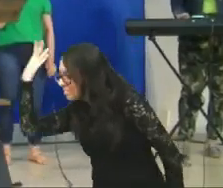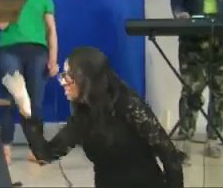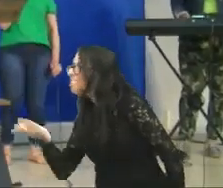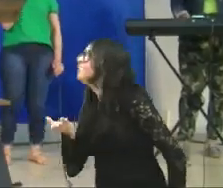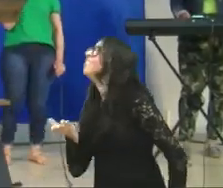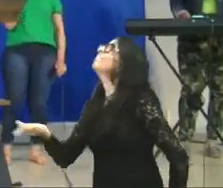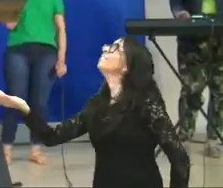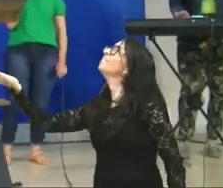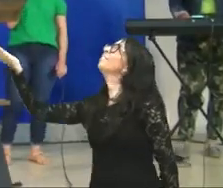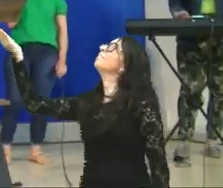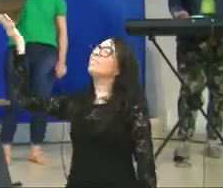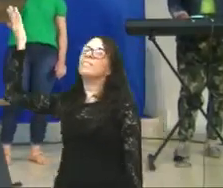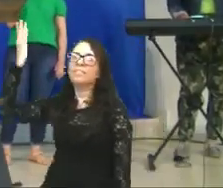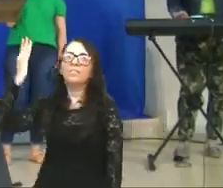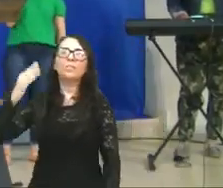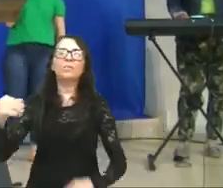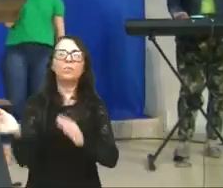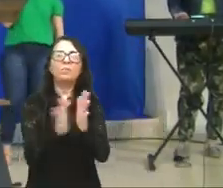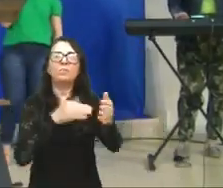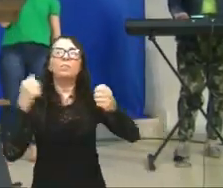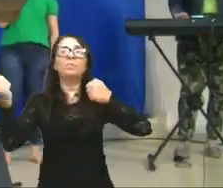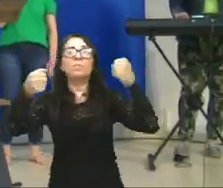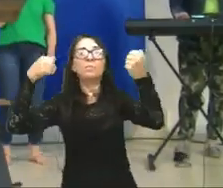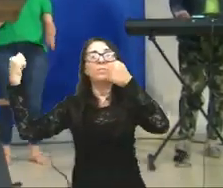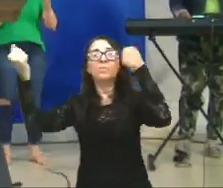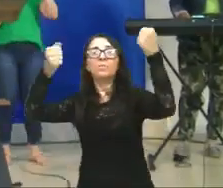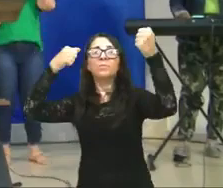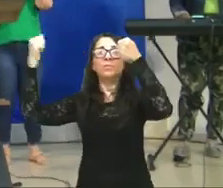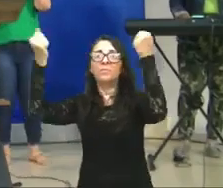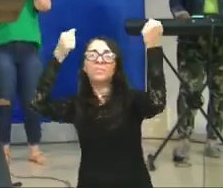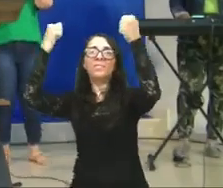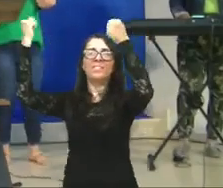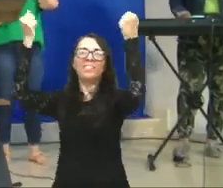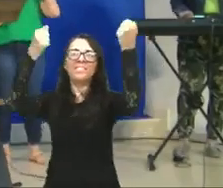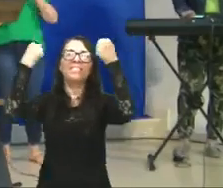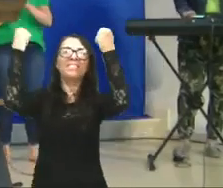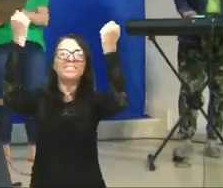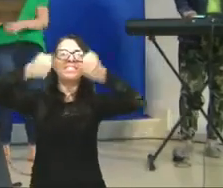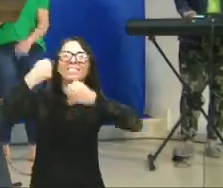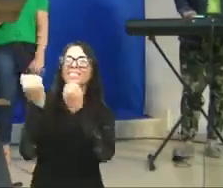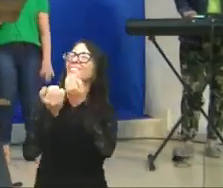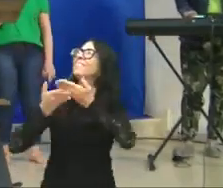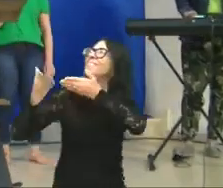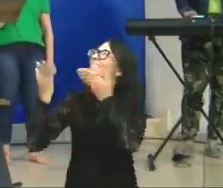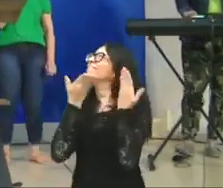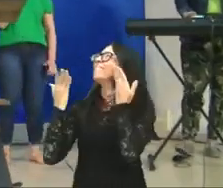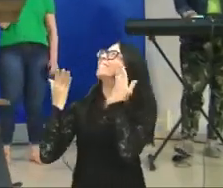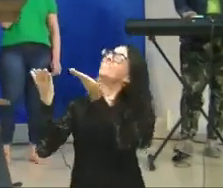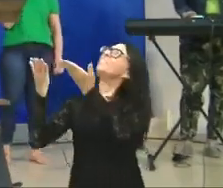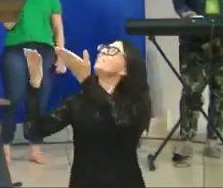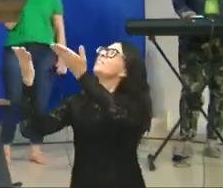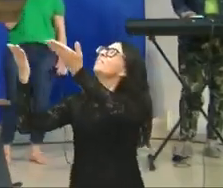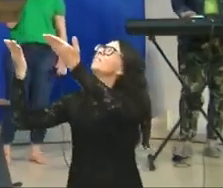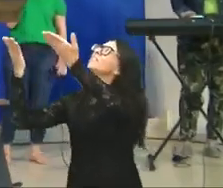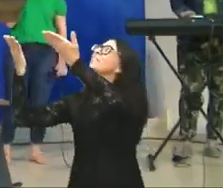do céu, aleluia ao Senhor da terra e do céu.